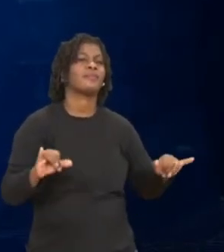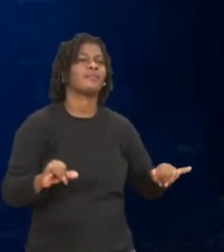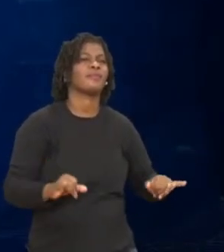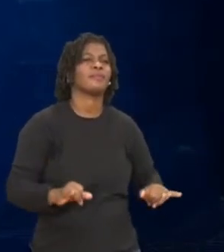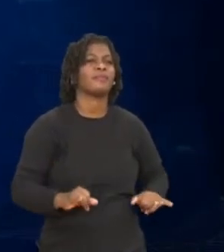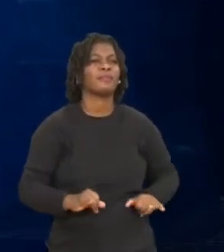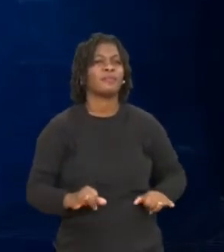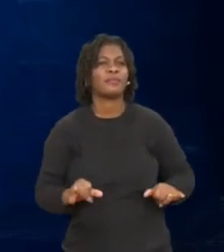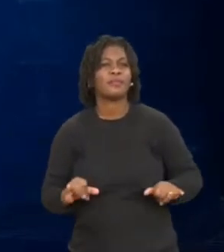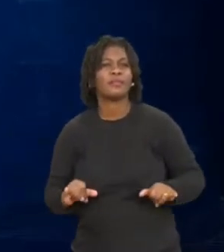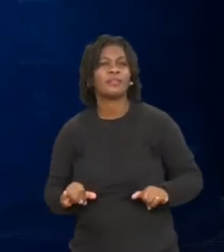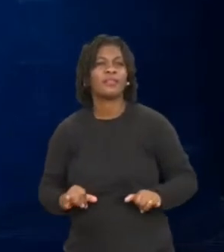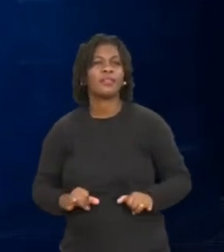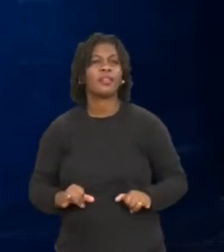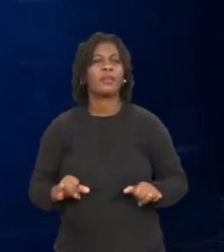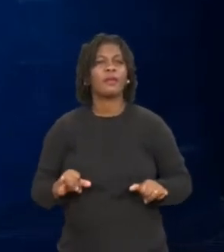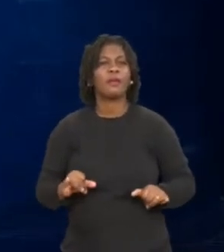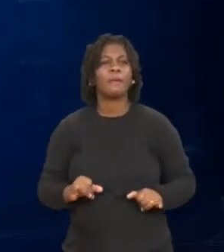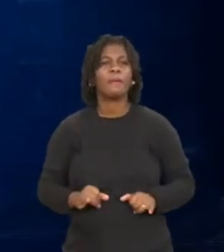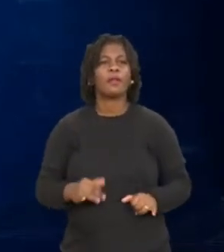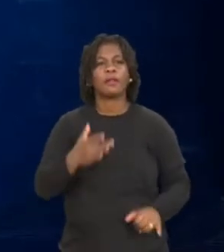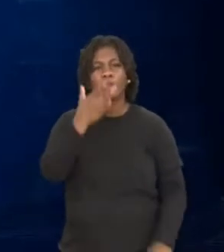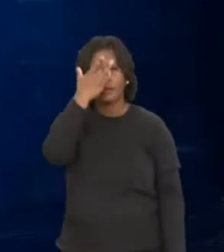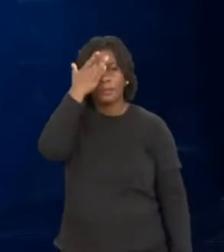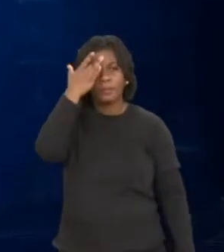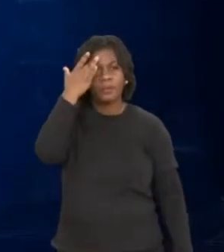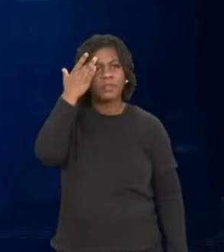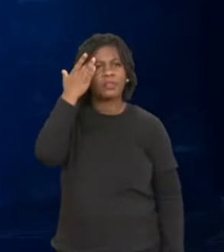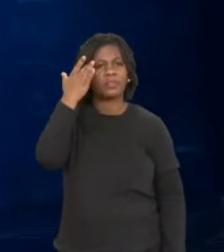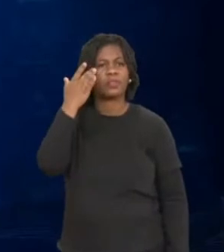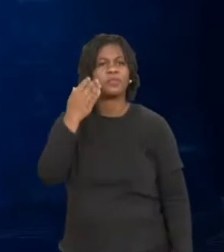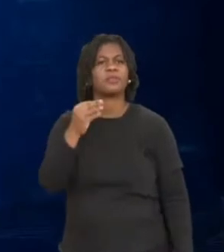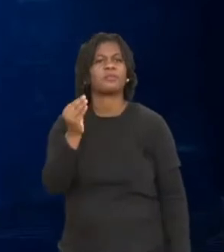pureza. Para o maior pecador. Para o